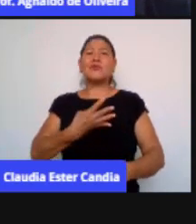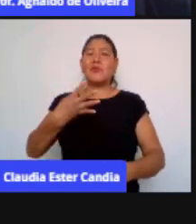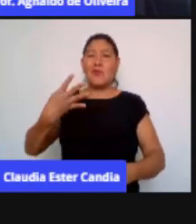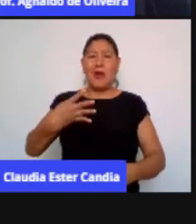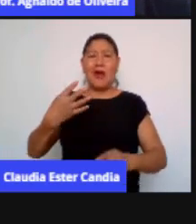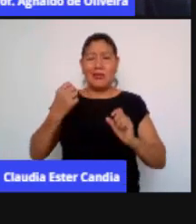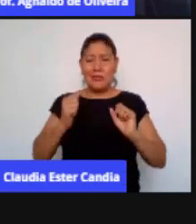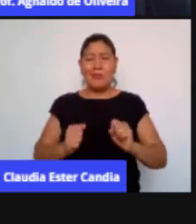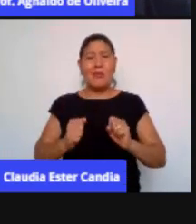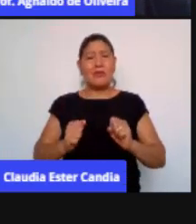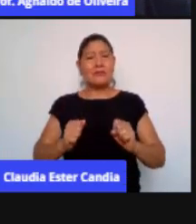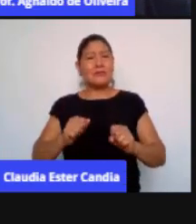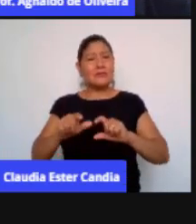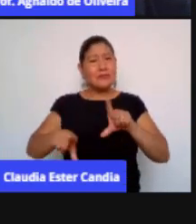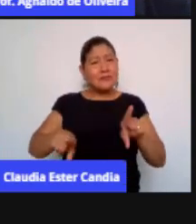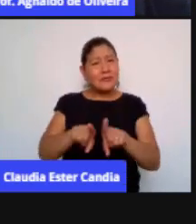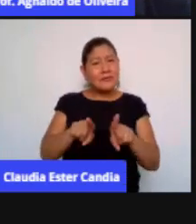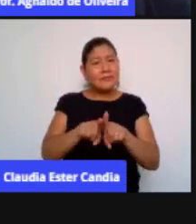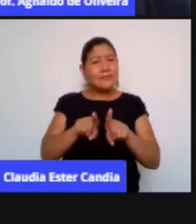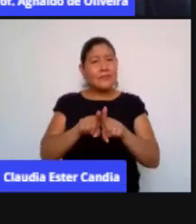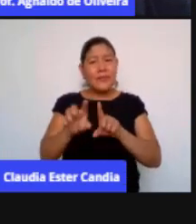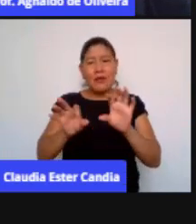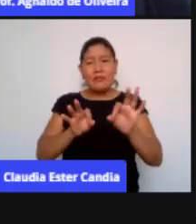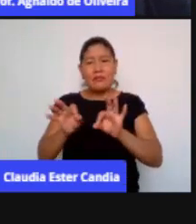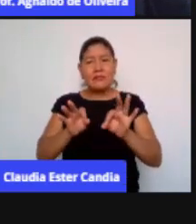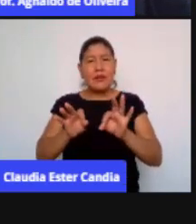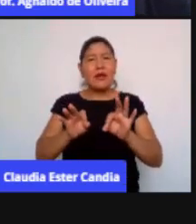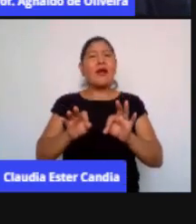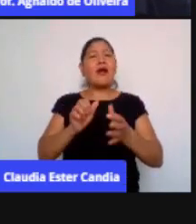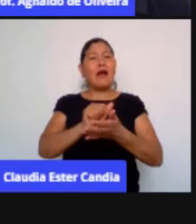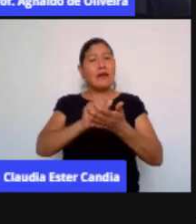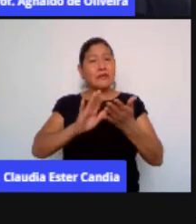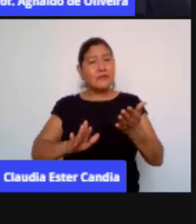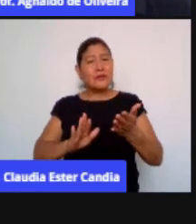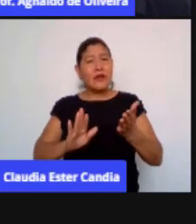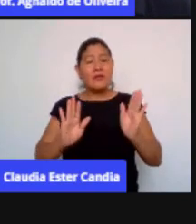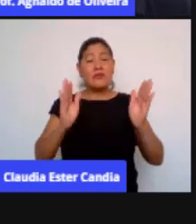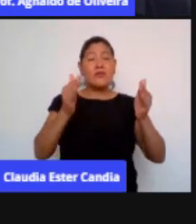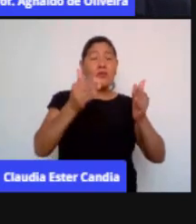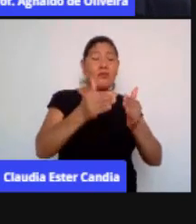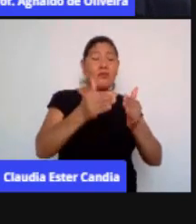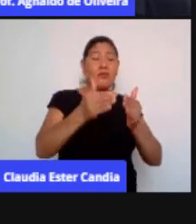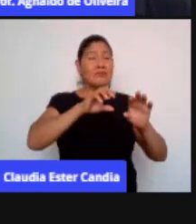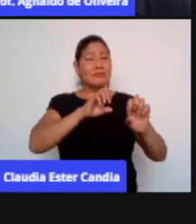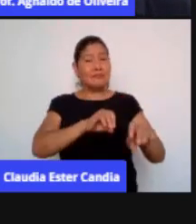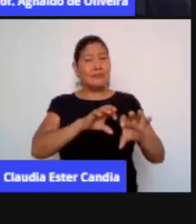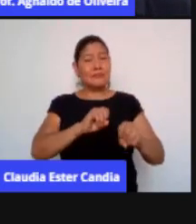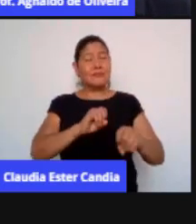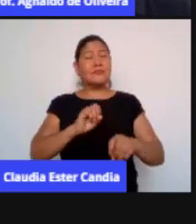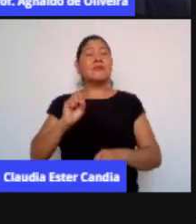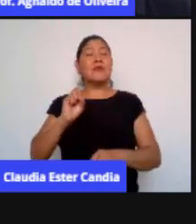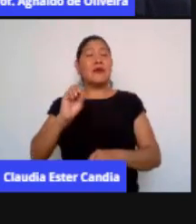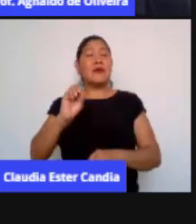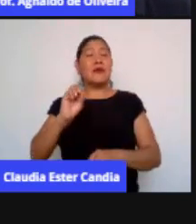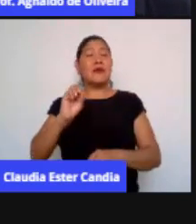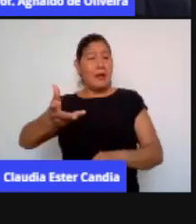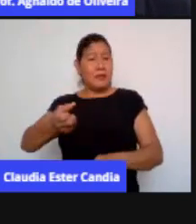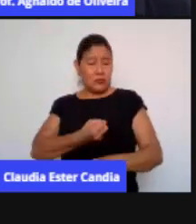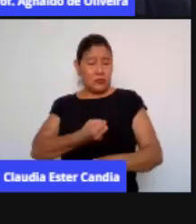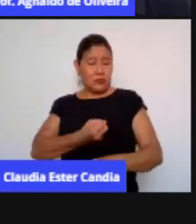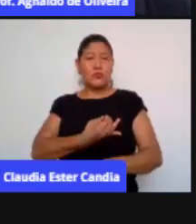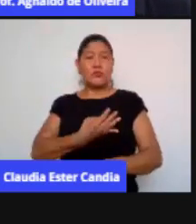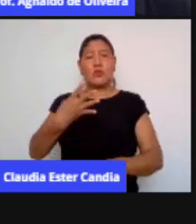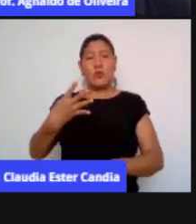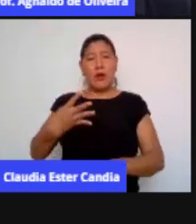de trabalhar já direto com essa habilidade do sexto ano, começar a olhar para essas habilidades aqui do quinto ano, a habilidade 3 e a